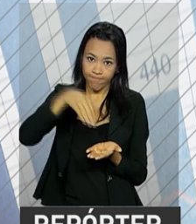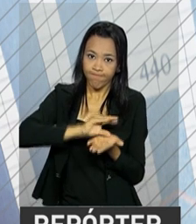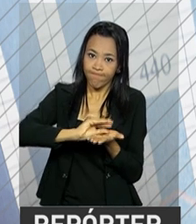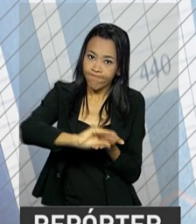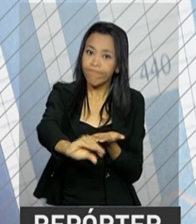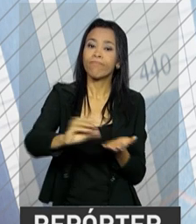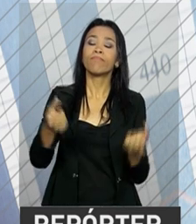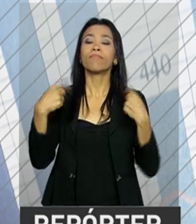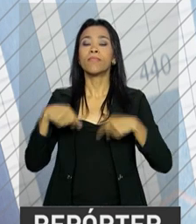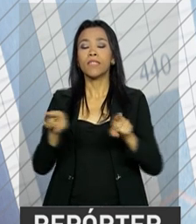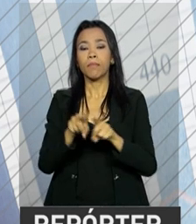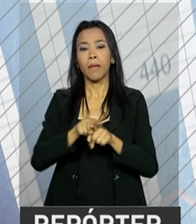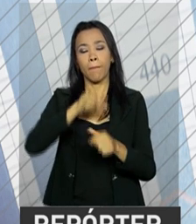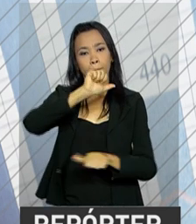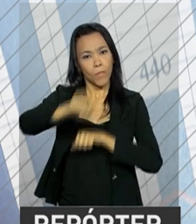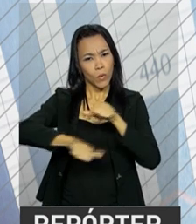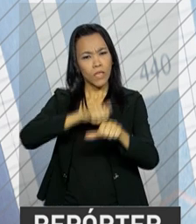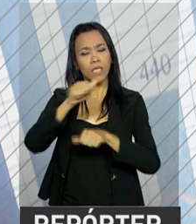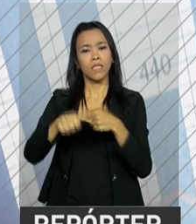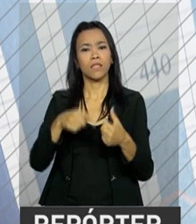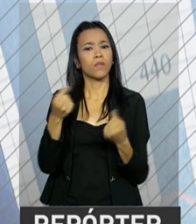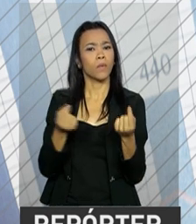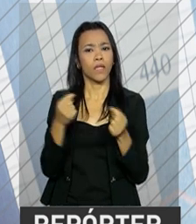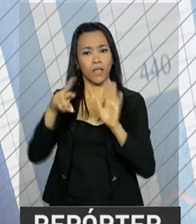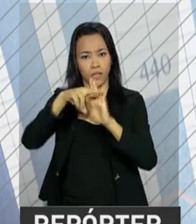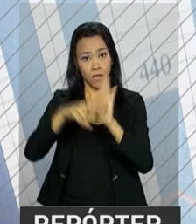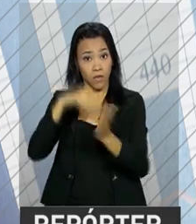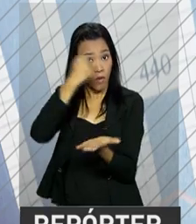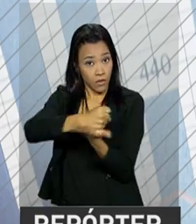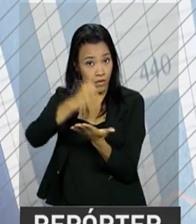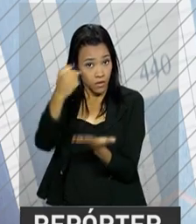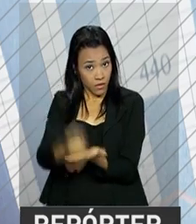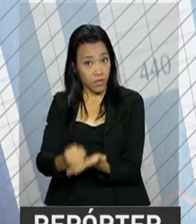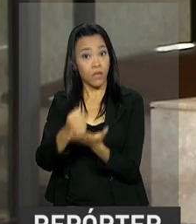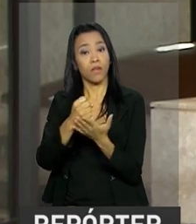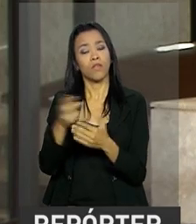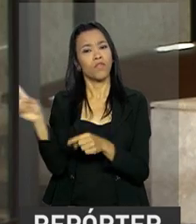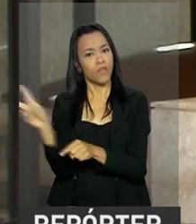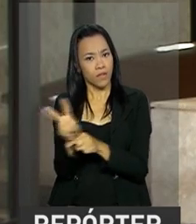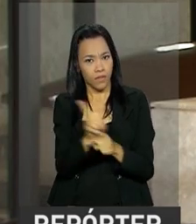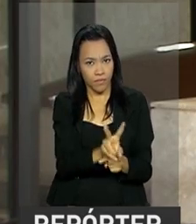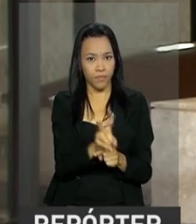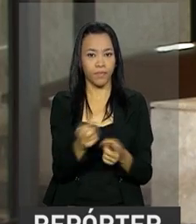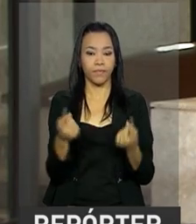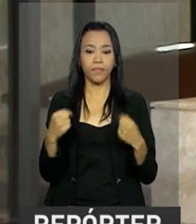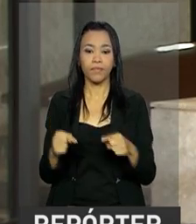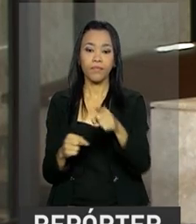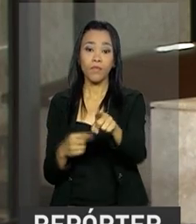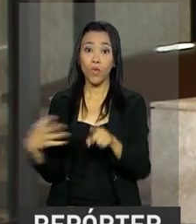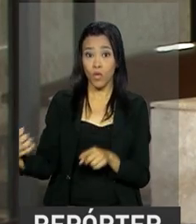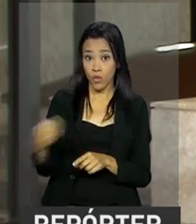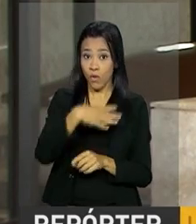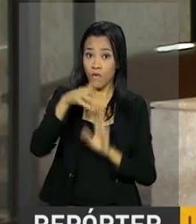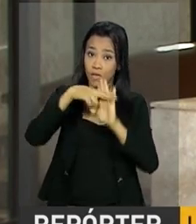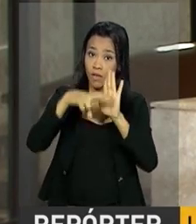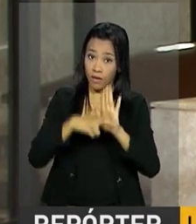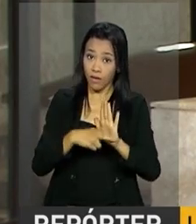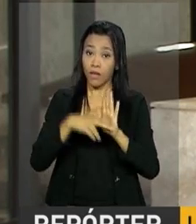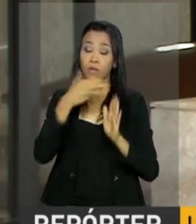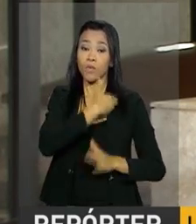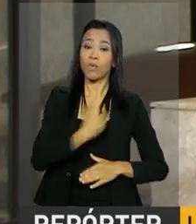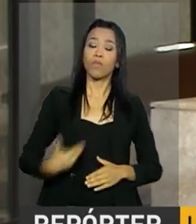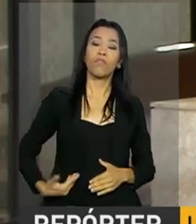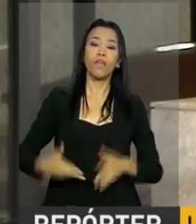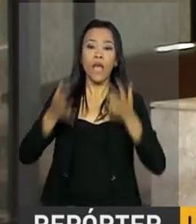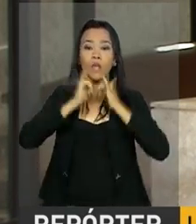prévio e mudanças na forma de contratação do financiamento de longo prazo. Com as novas regras, o governo anunciou a